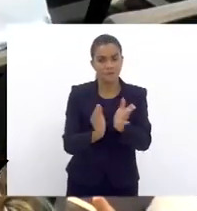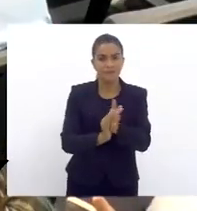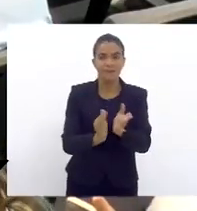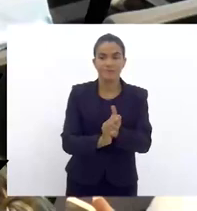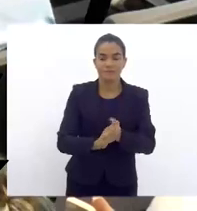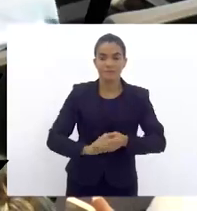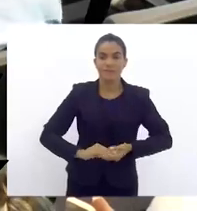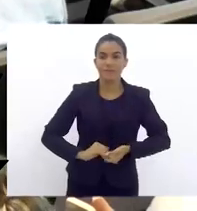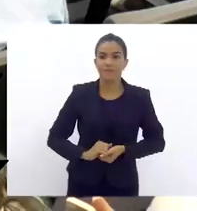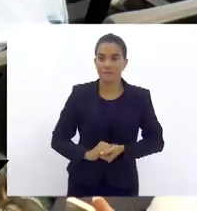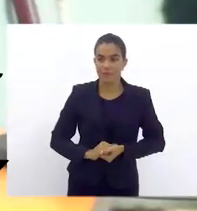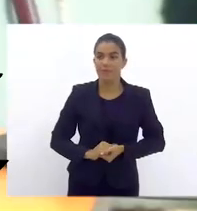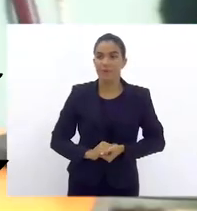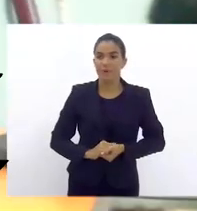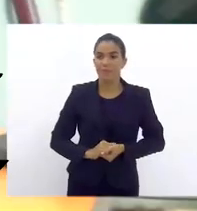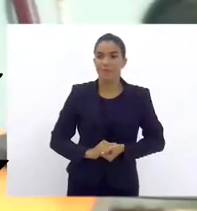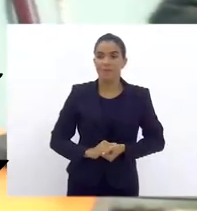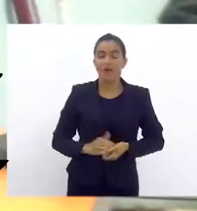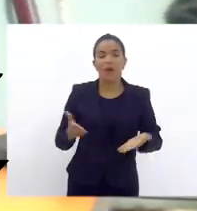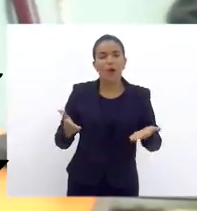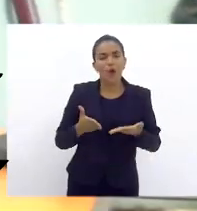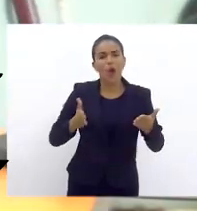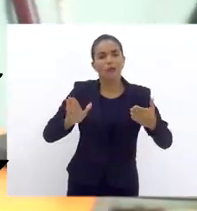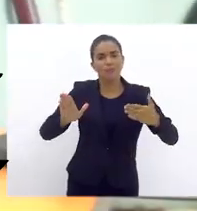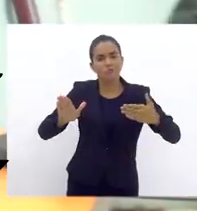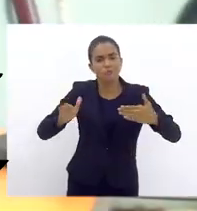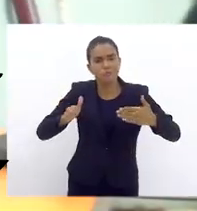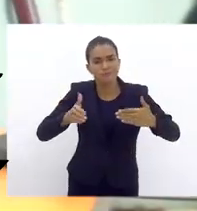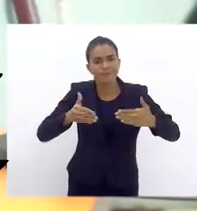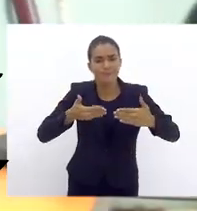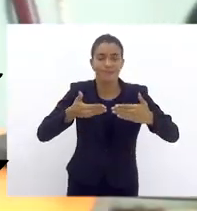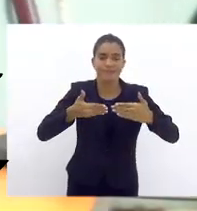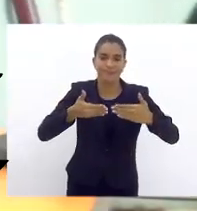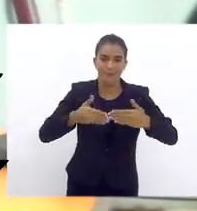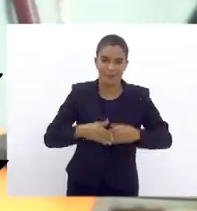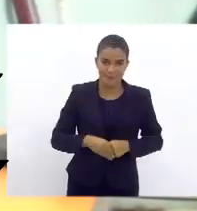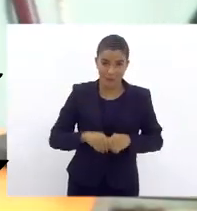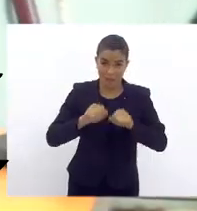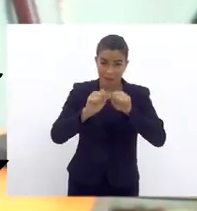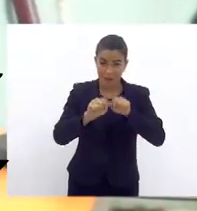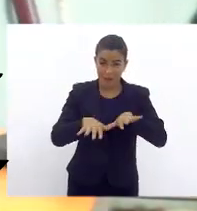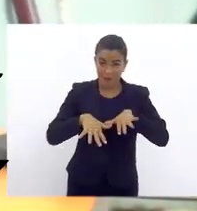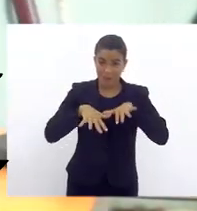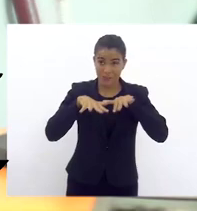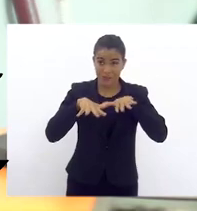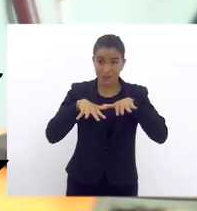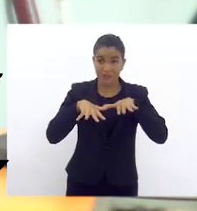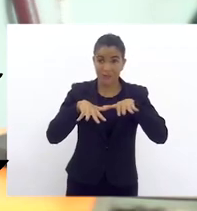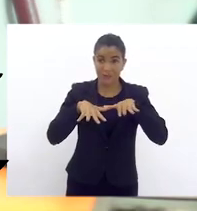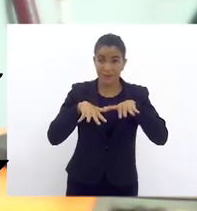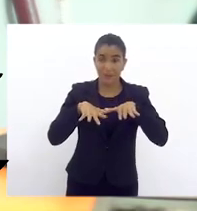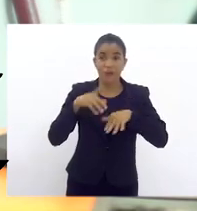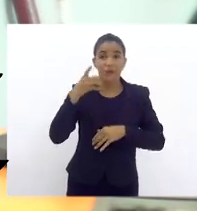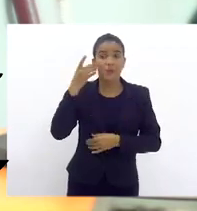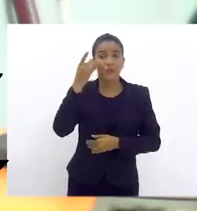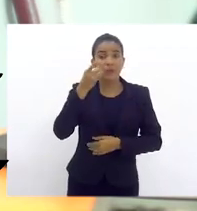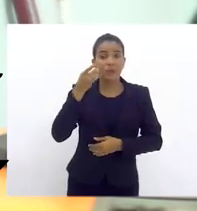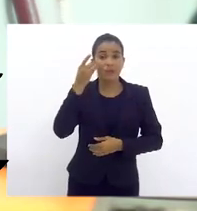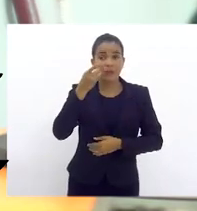brilhante fala nós vamos começar a dar o encerramento a nossa audiência mas antes o deputado